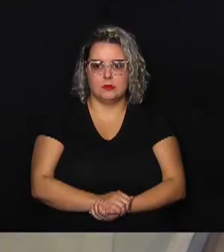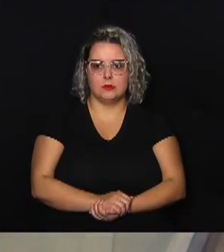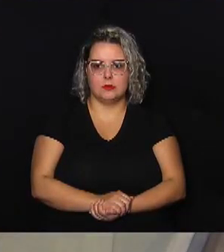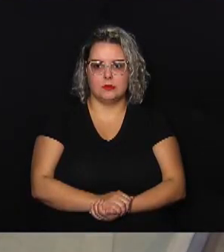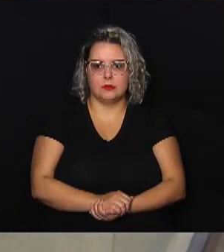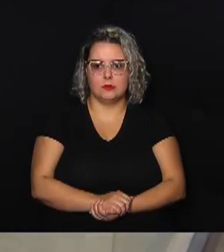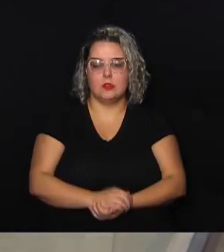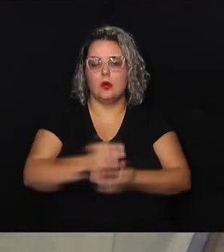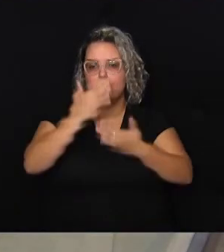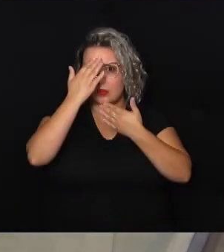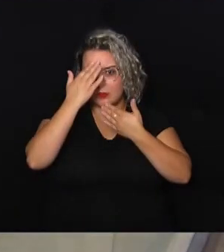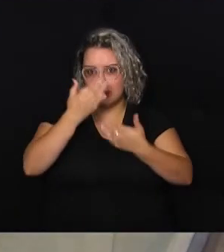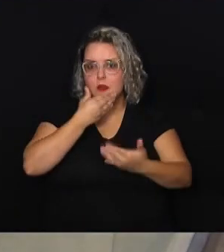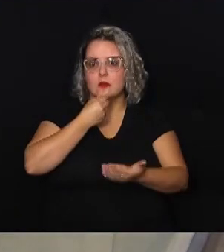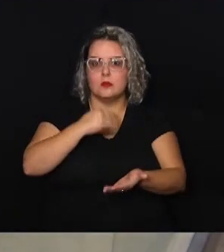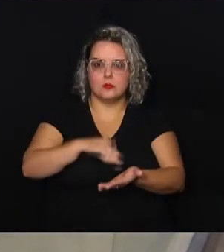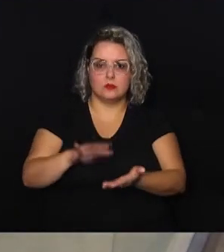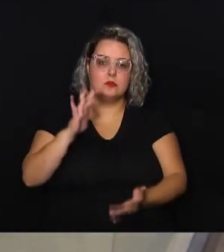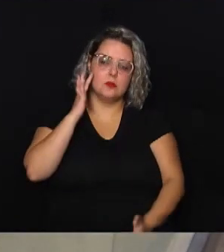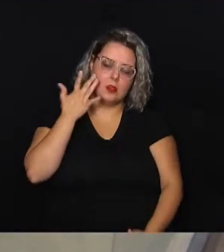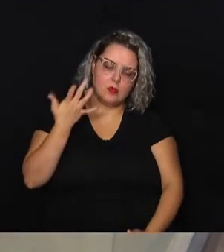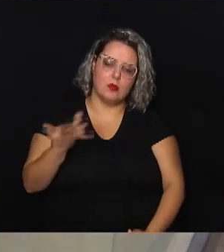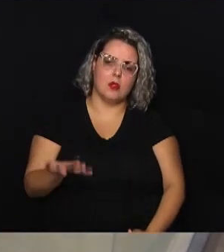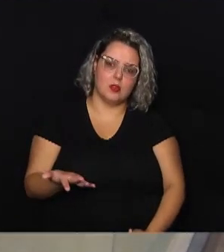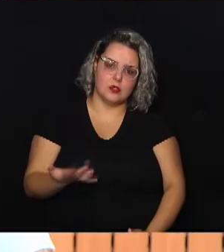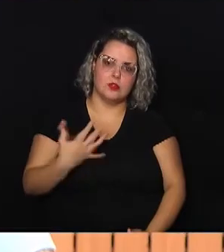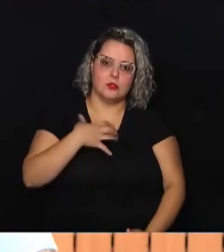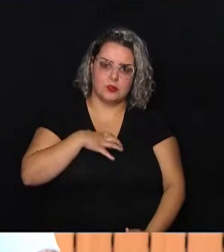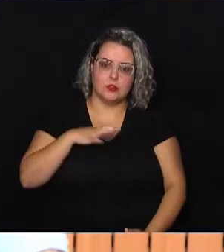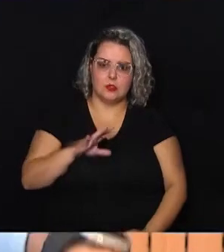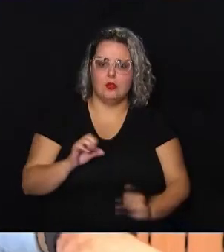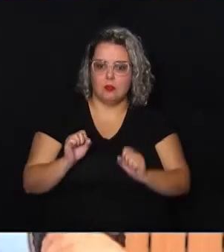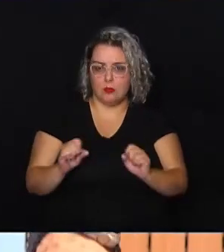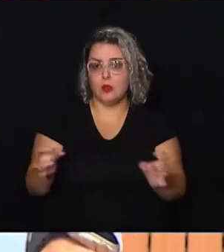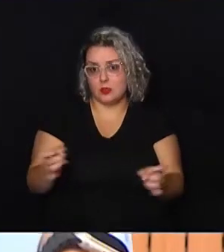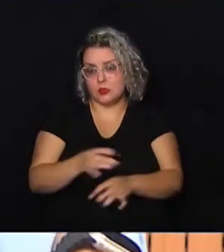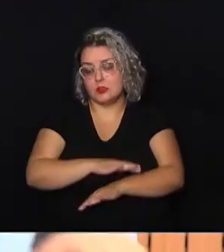Muito obrigado, secretário. Eu acho que, dessa forma, a gente pode